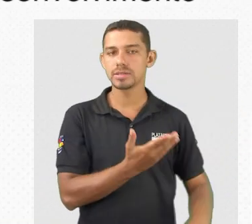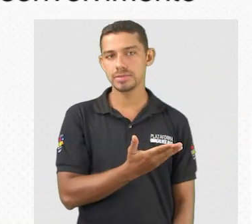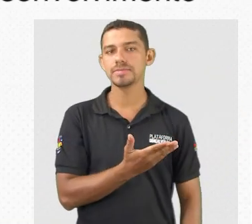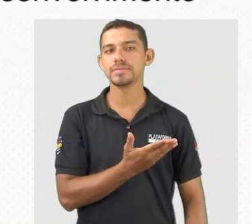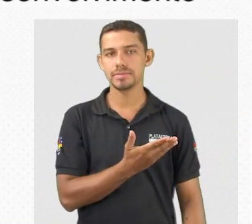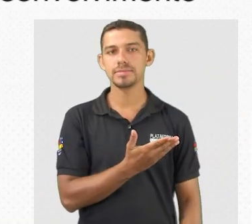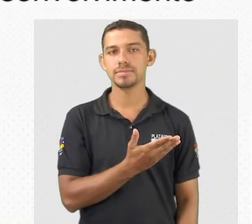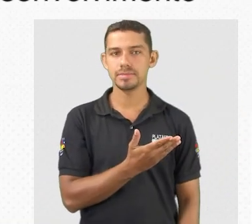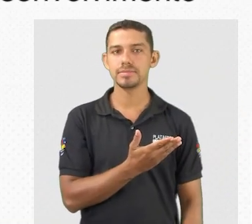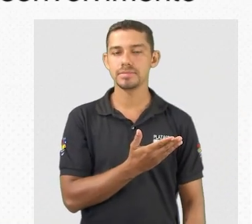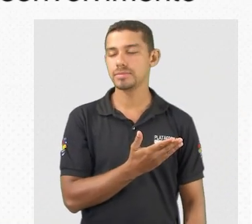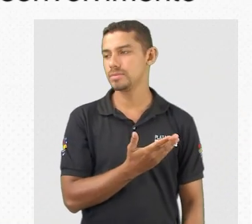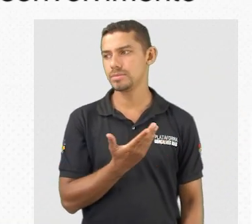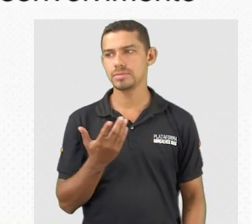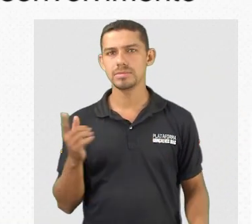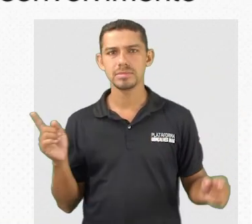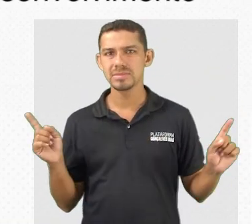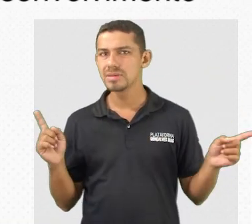esse tem sido